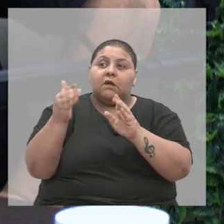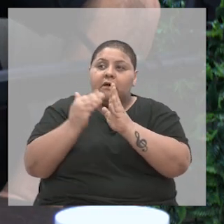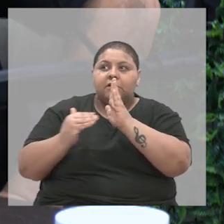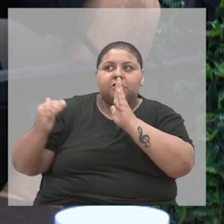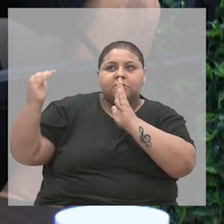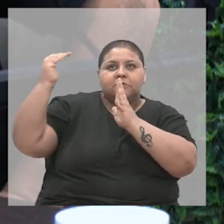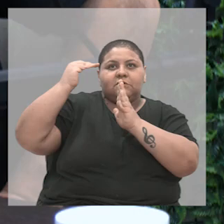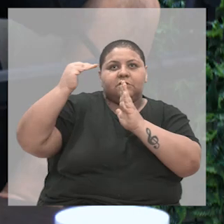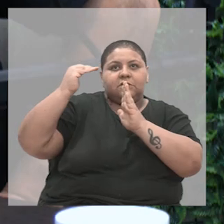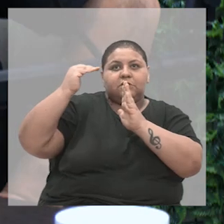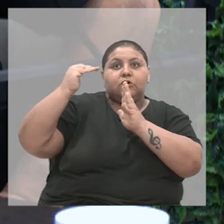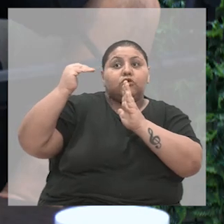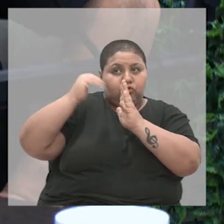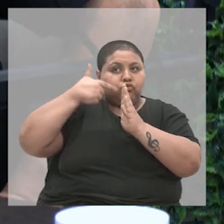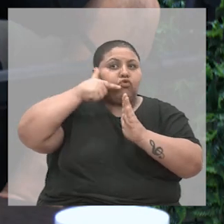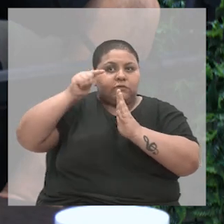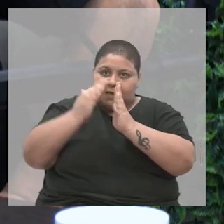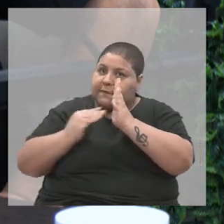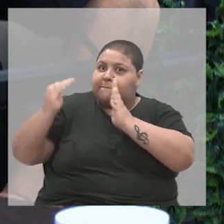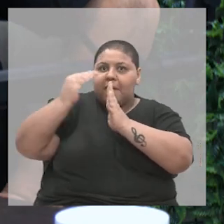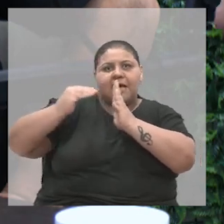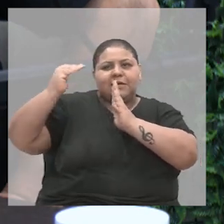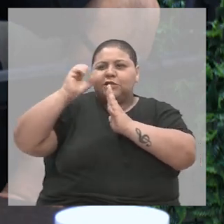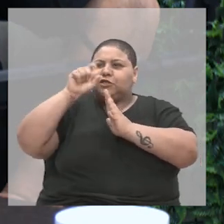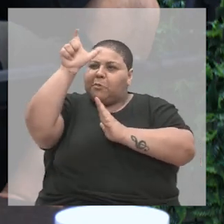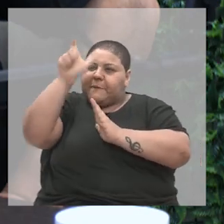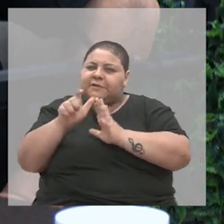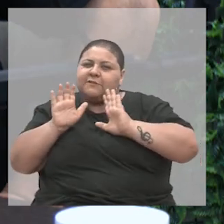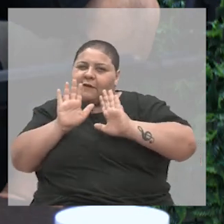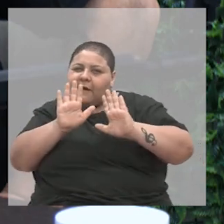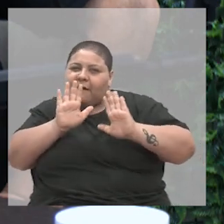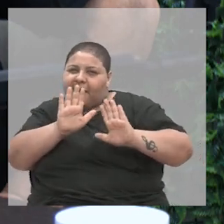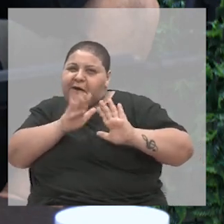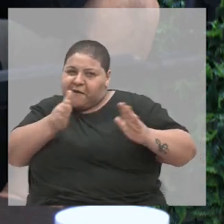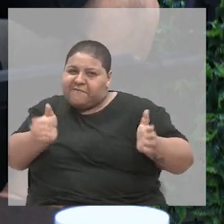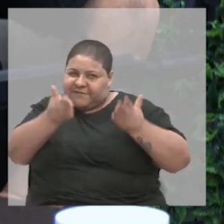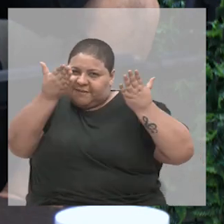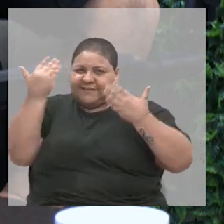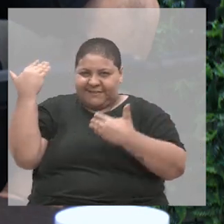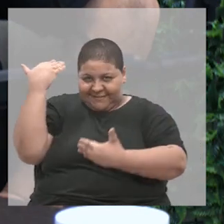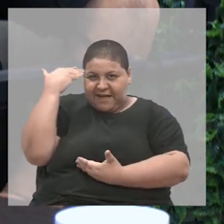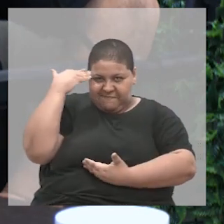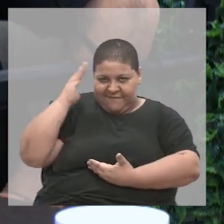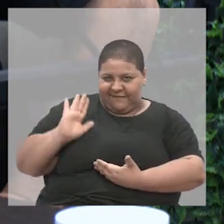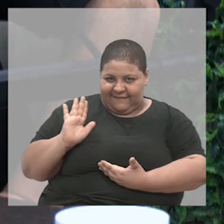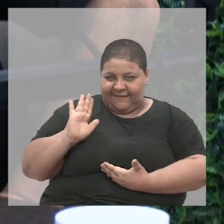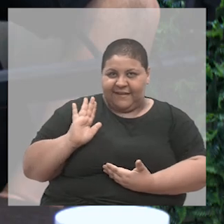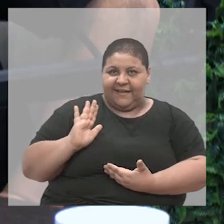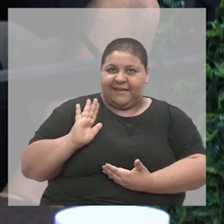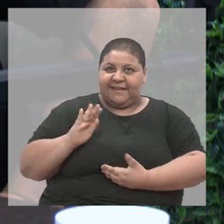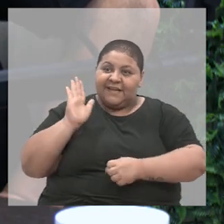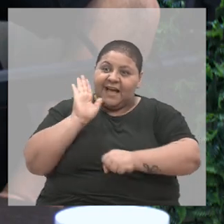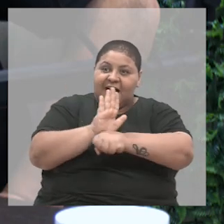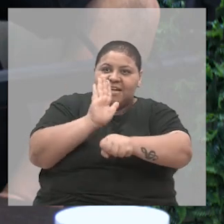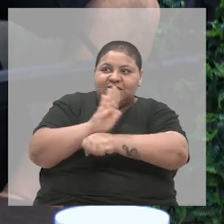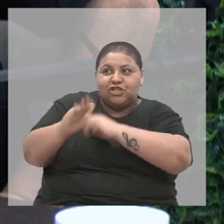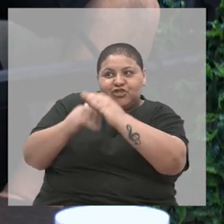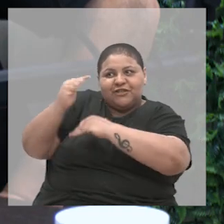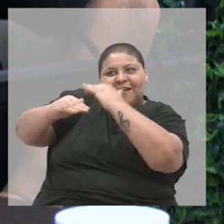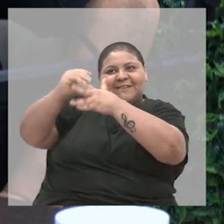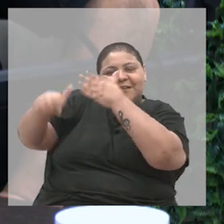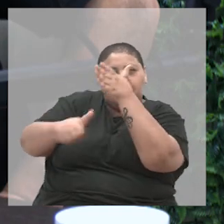tá aqui, mas tu pode chegar aqui, tá faltando alguém te dar aquele empurrão, e às vezes chega o Fonseca e te dá aquele empurrãozinho e te ajuda